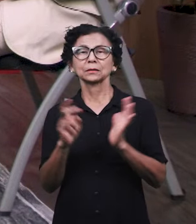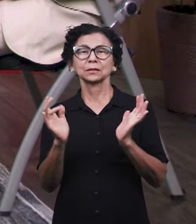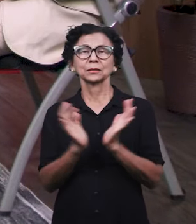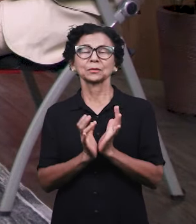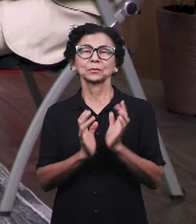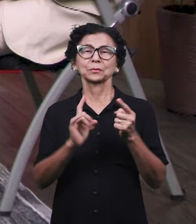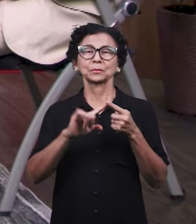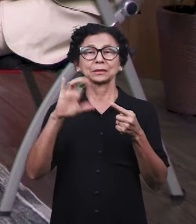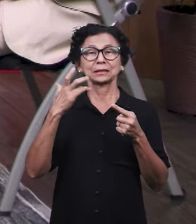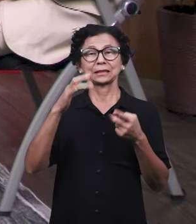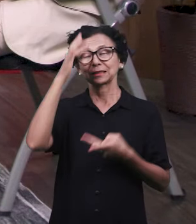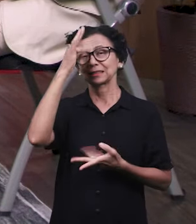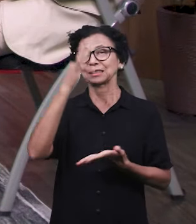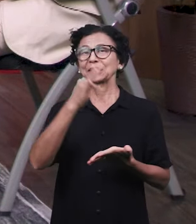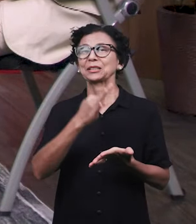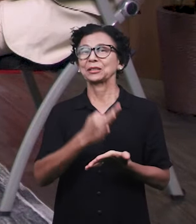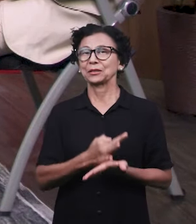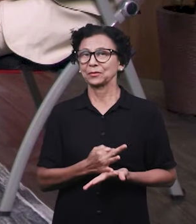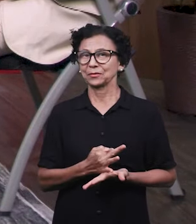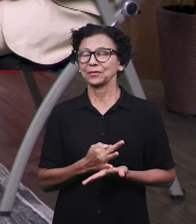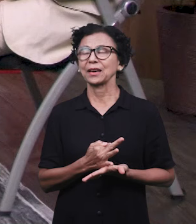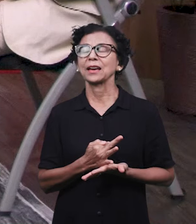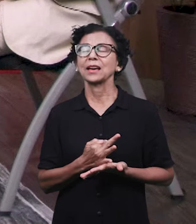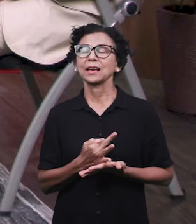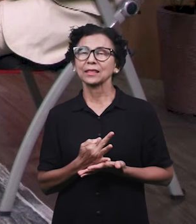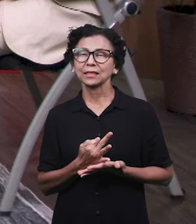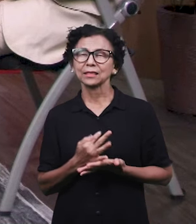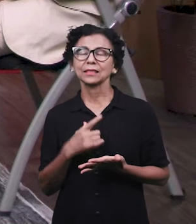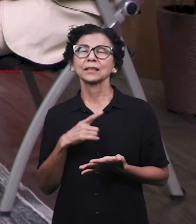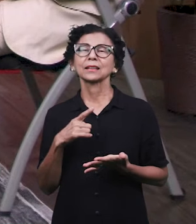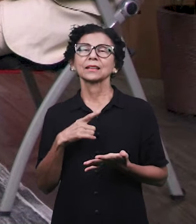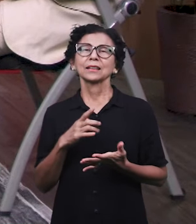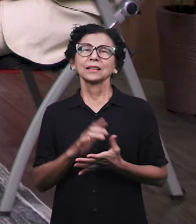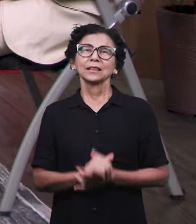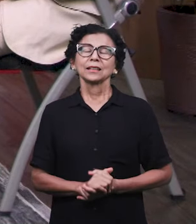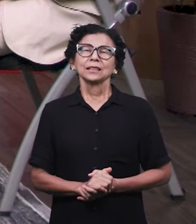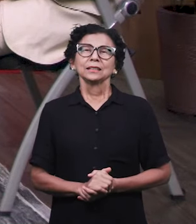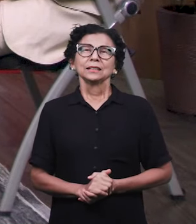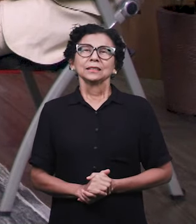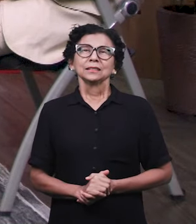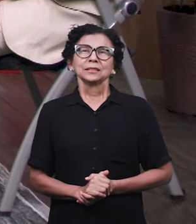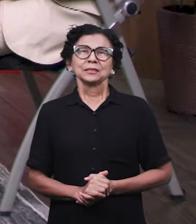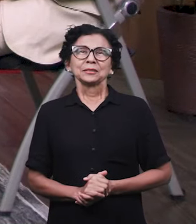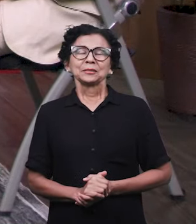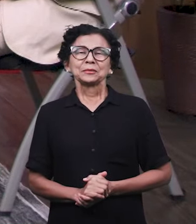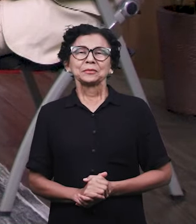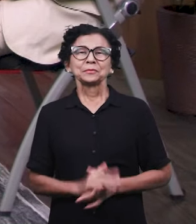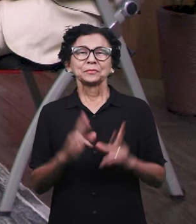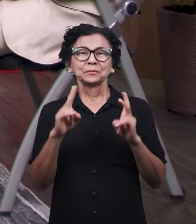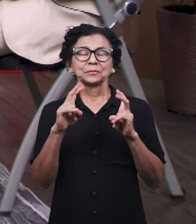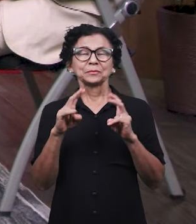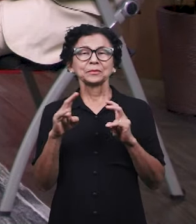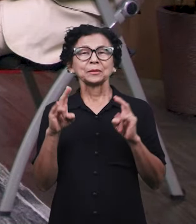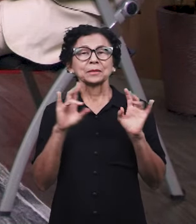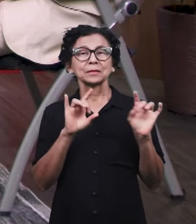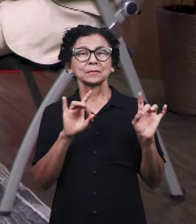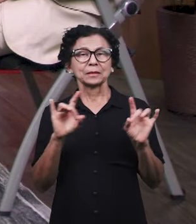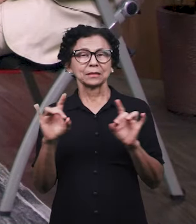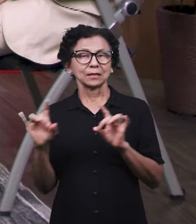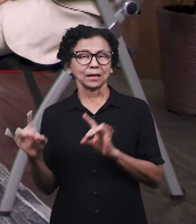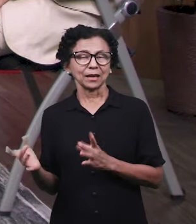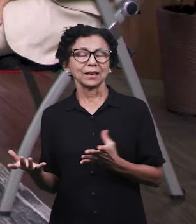essa interseção da ciência com a fé na nossa igreja, com temas que são muito preciosos para os pais,